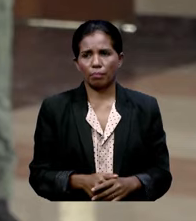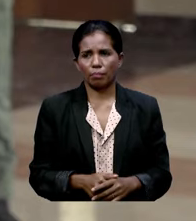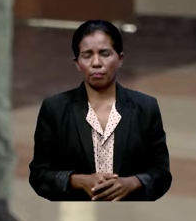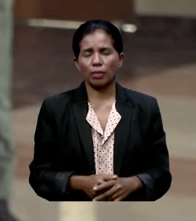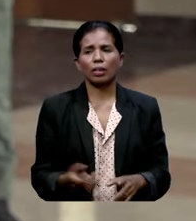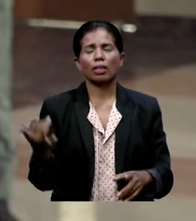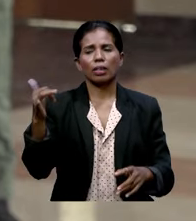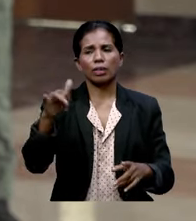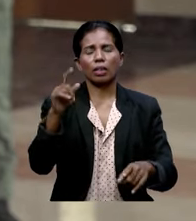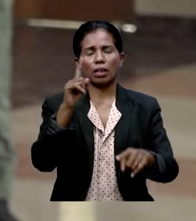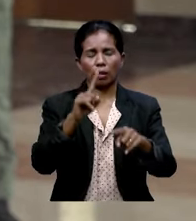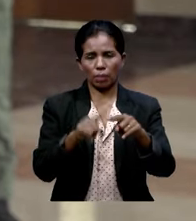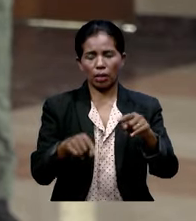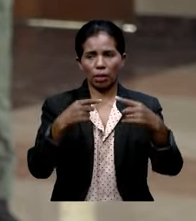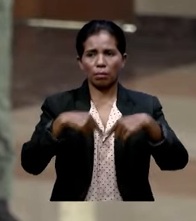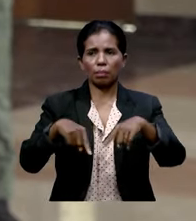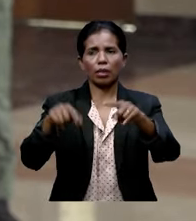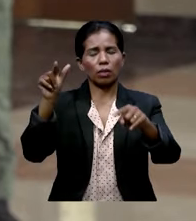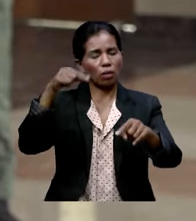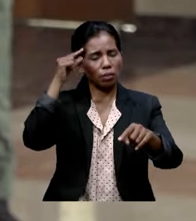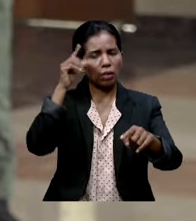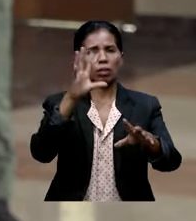se era a bela, ba, e o governo, ai,